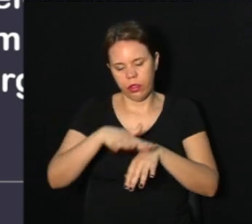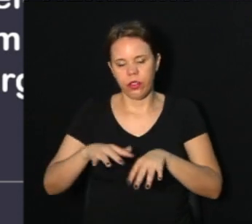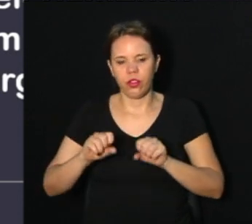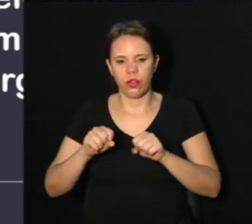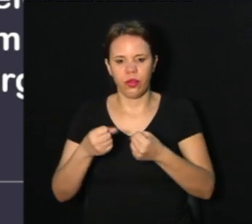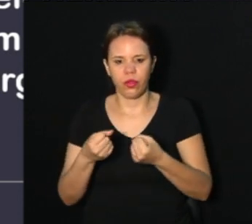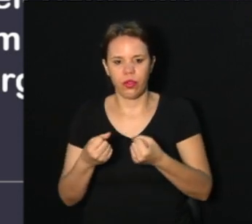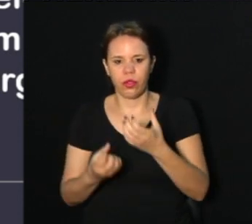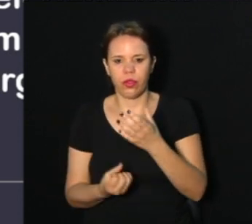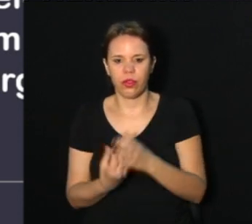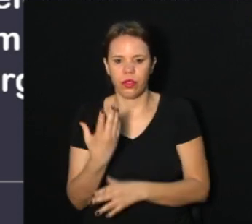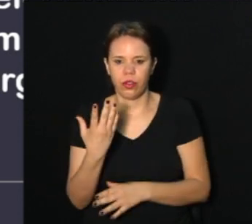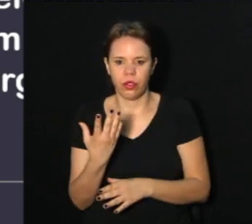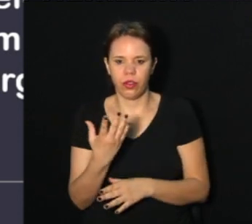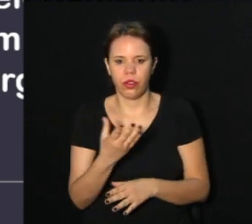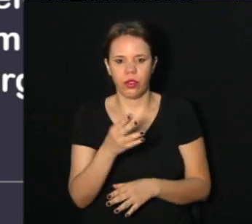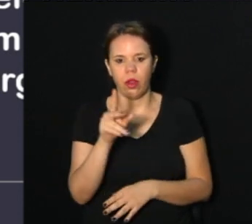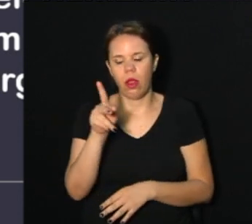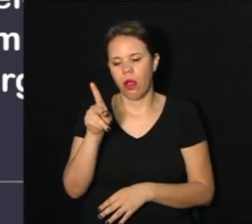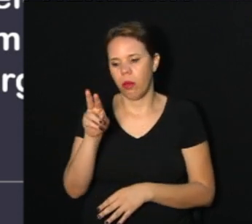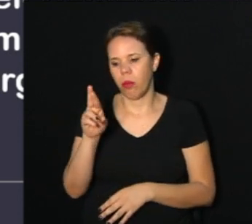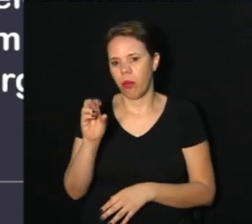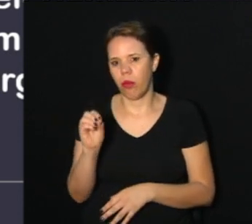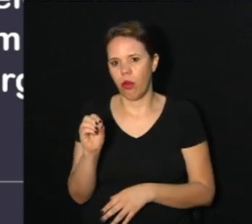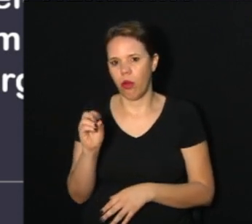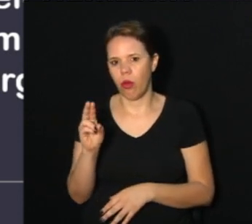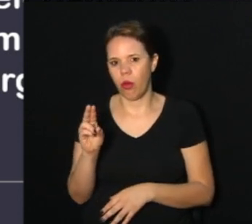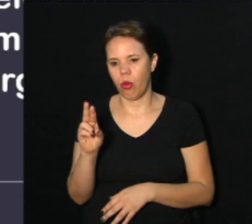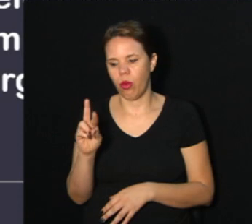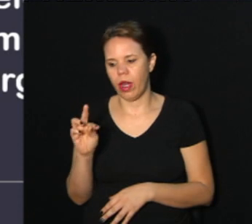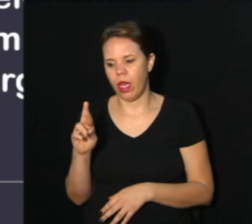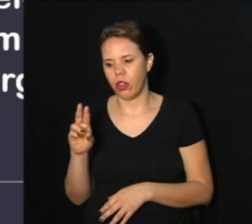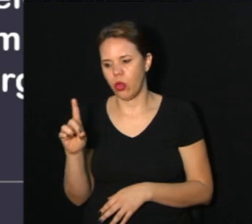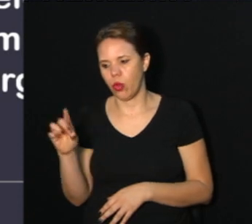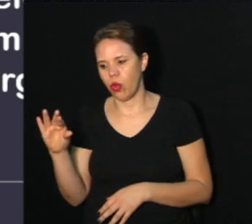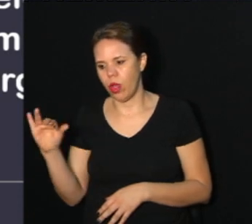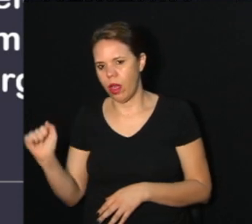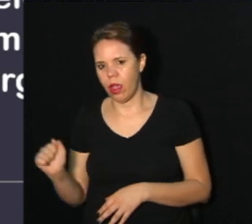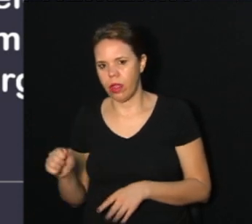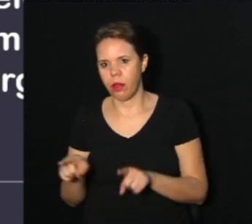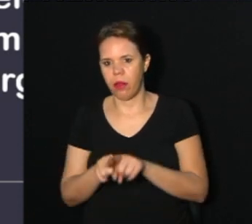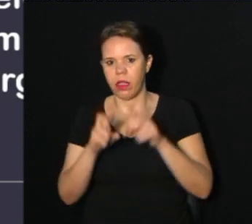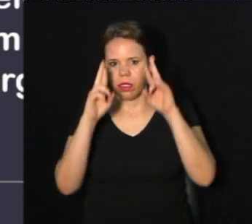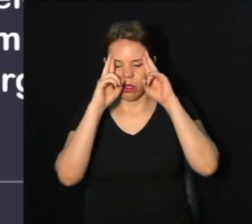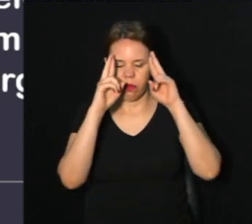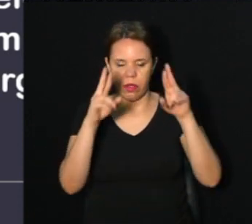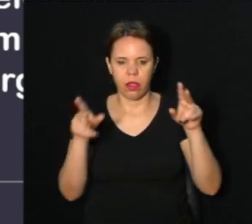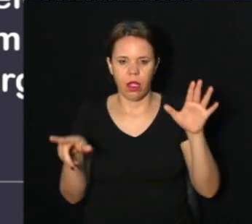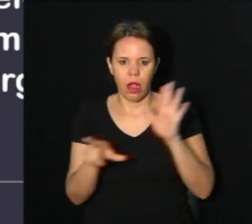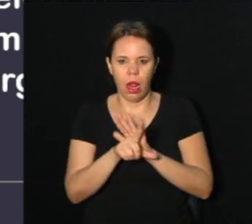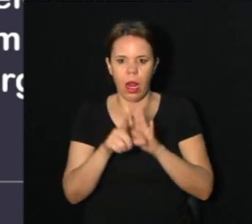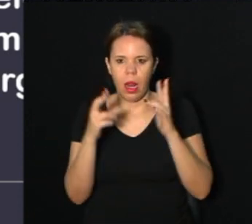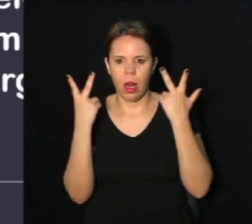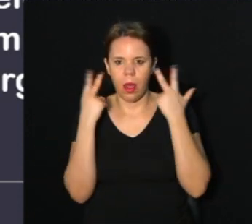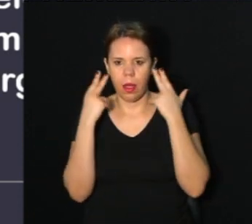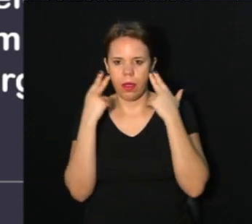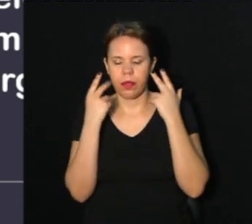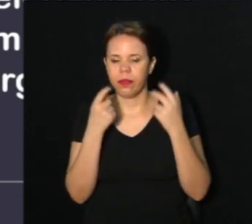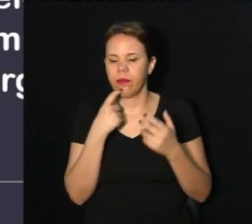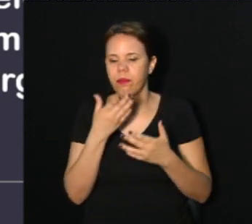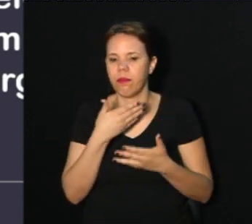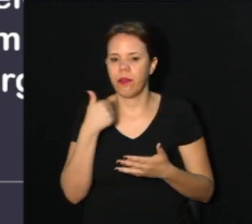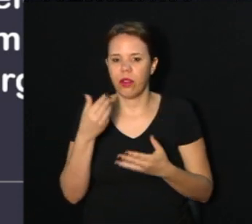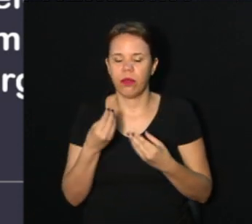que a criação da Procuradoria, para além de respeitar a lei orgânica, ela vai melhorar e